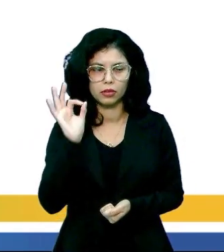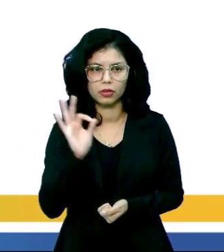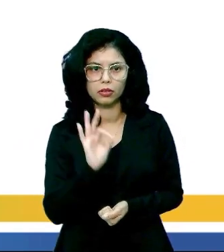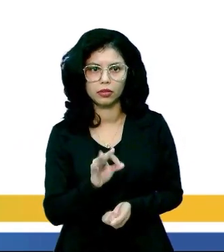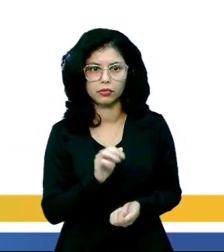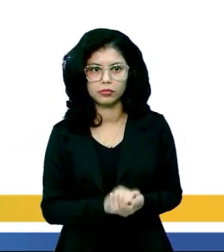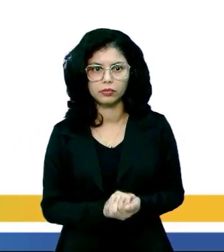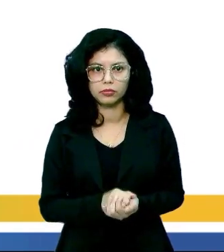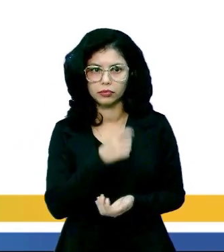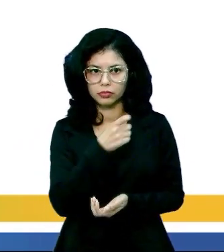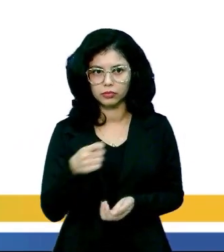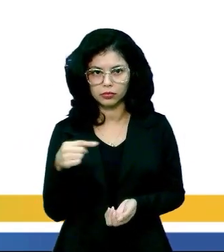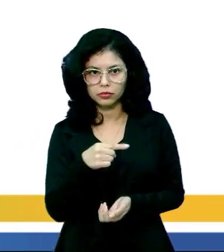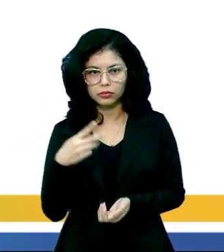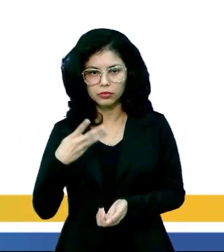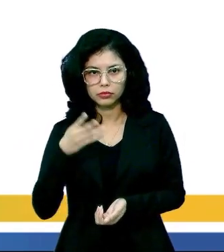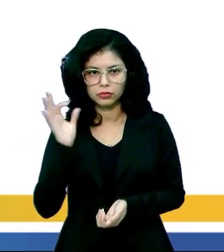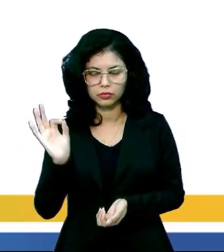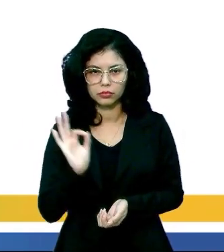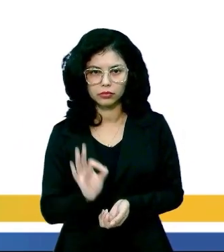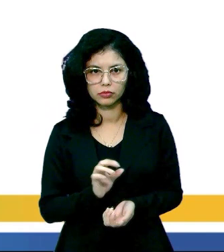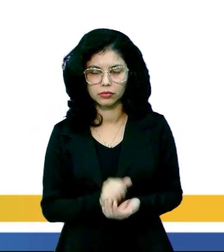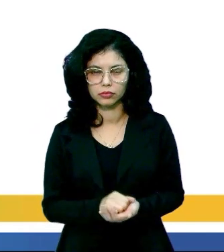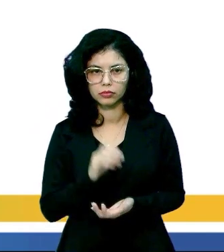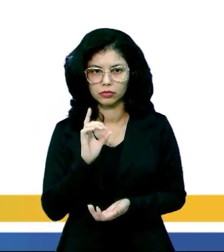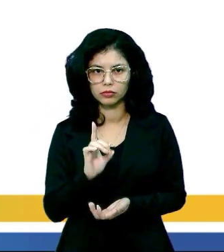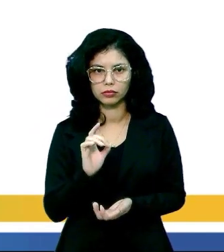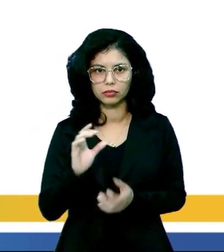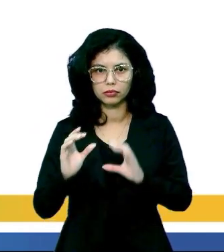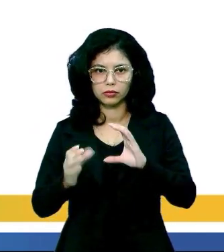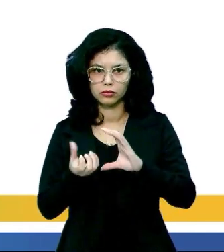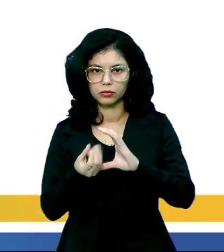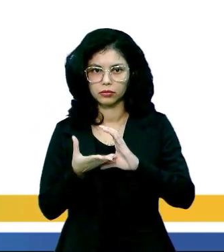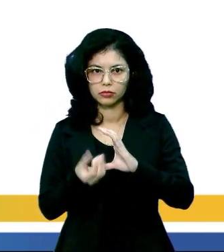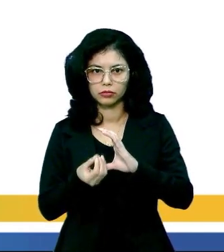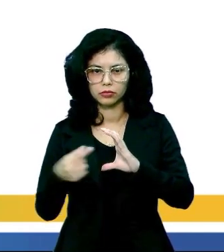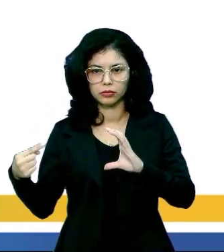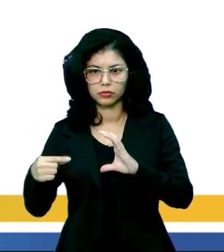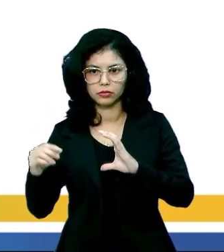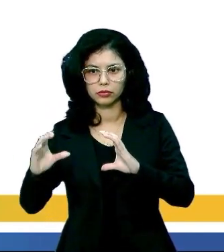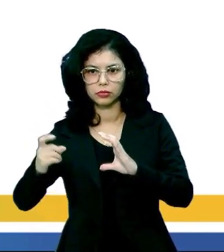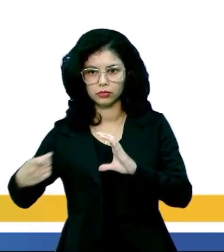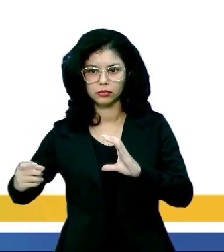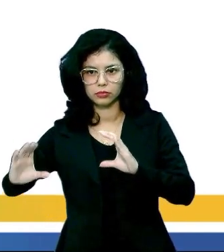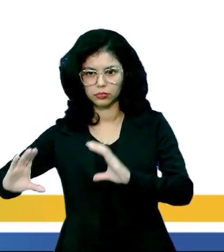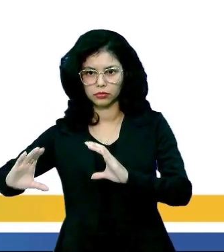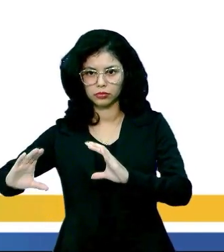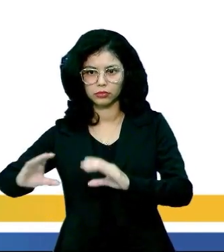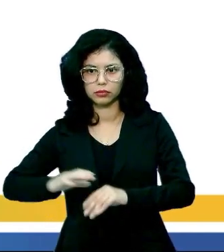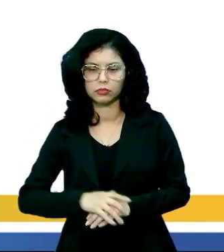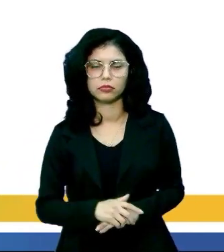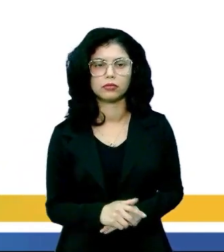3% de X menos 4% de 60 menos X.